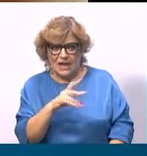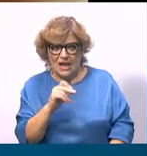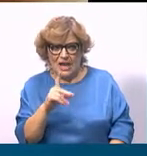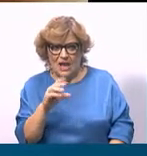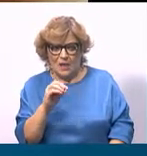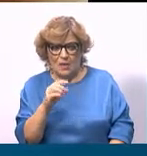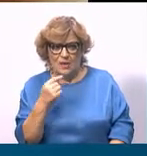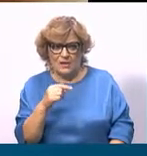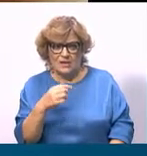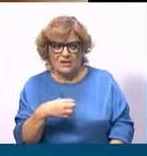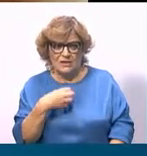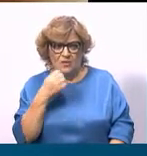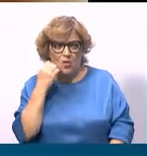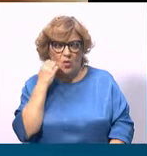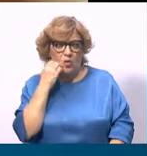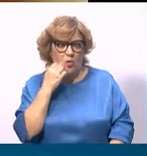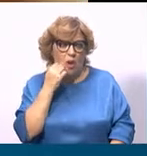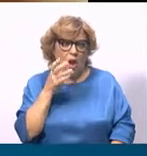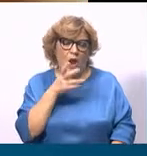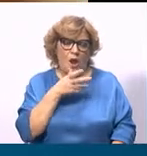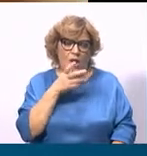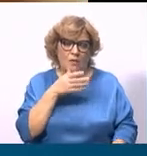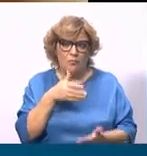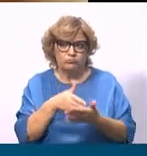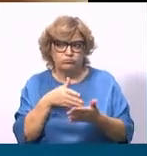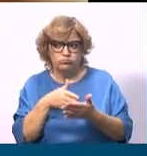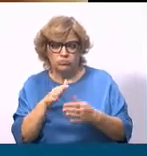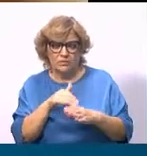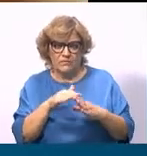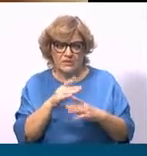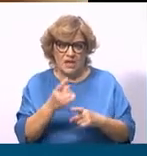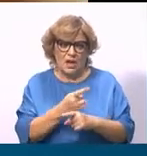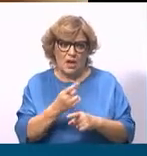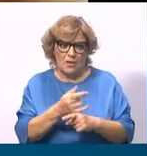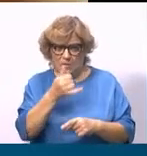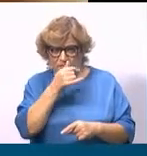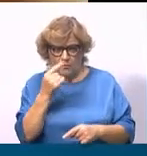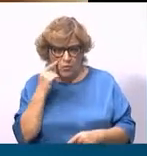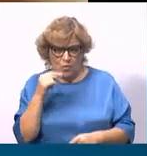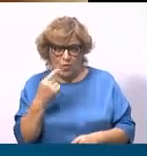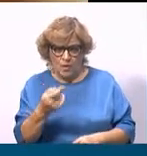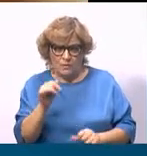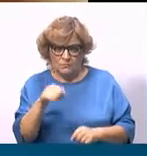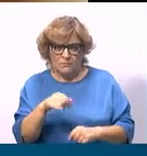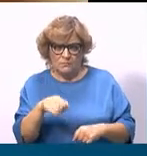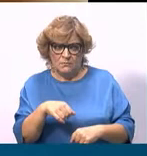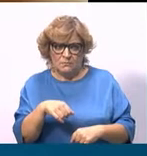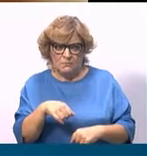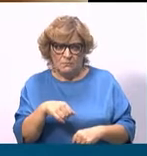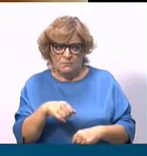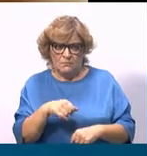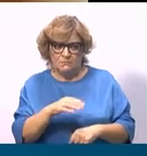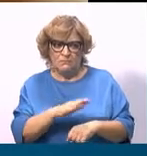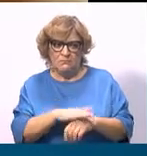que sentem muitas vezes uma dor insuportável e uma limitação de fazer atividades do dia-a-dia, não é? Como caminhar,